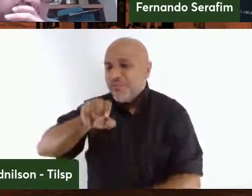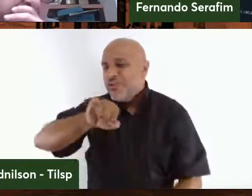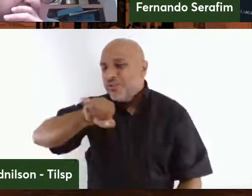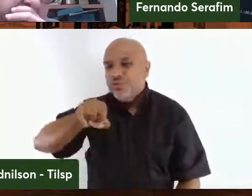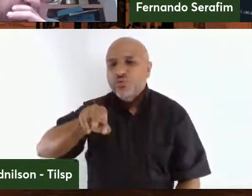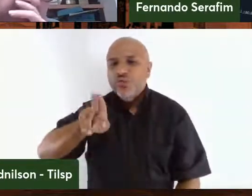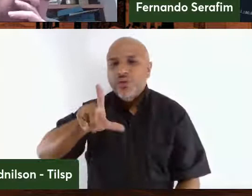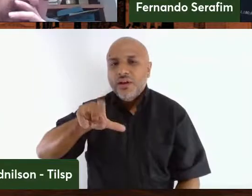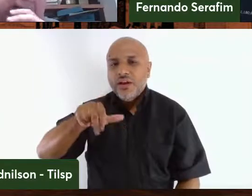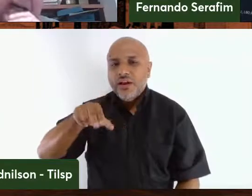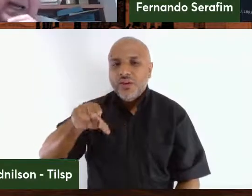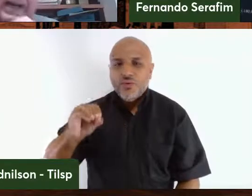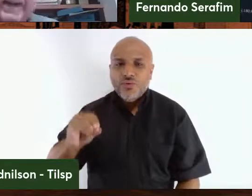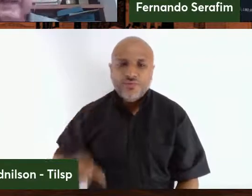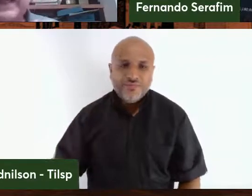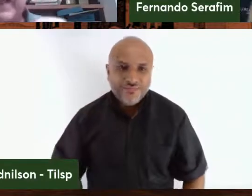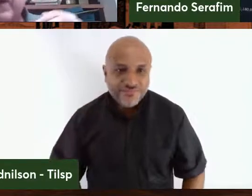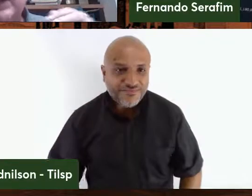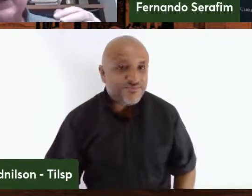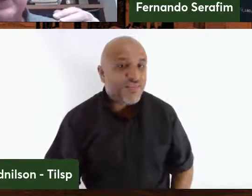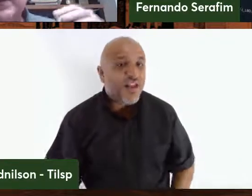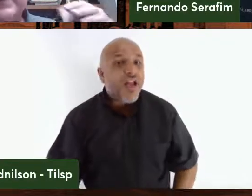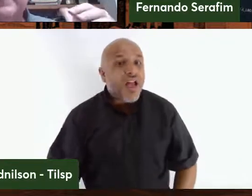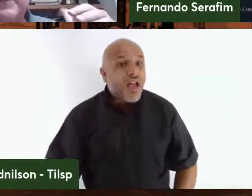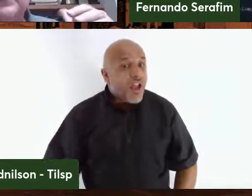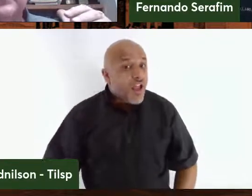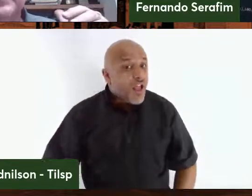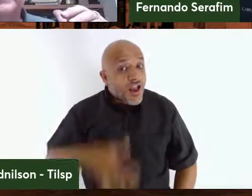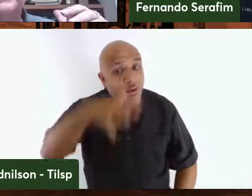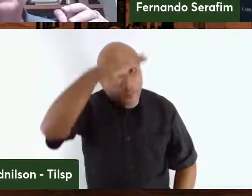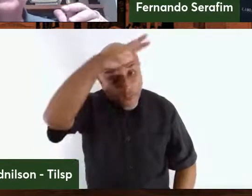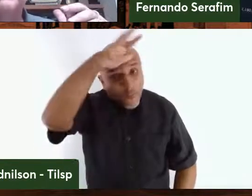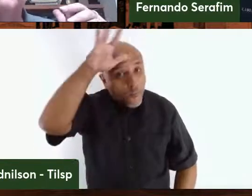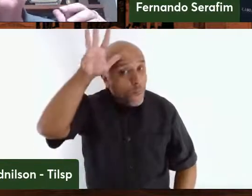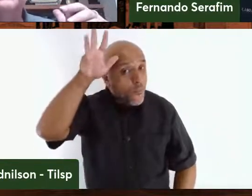favor. A Manaus do Dois Irmãos